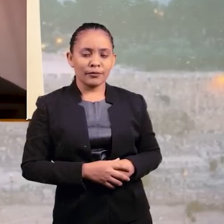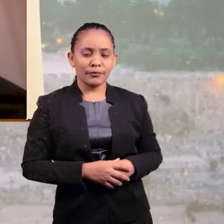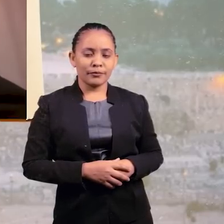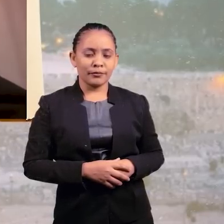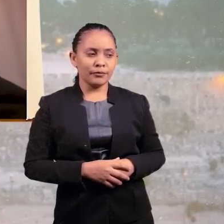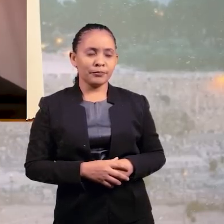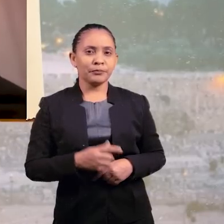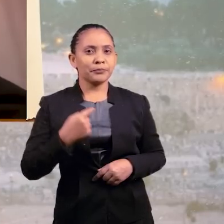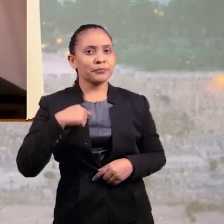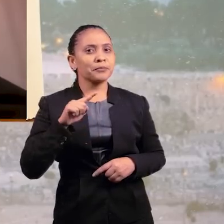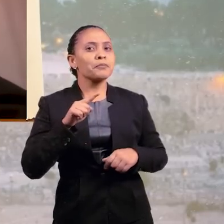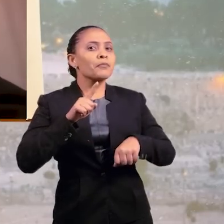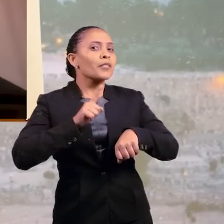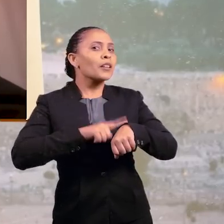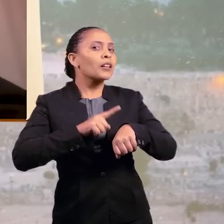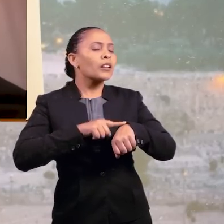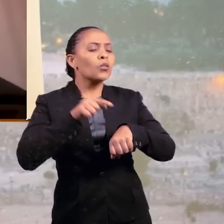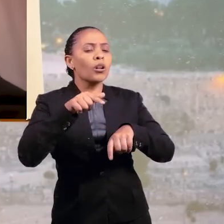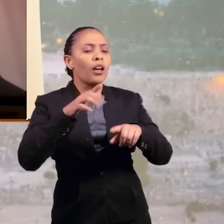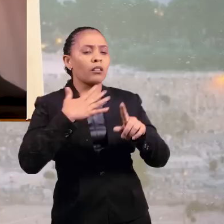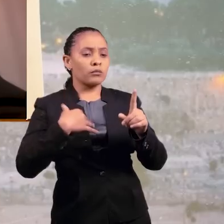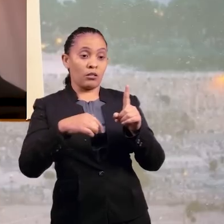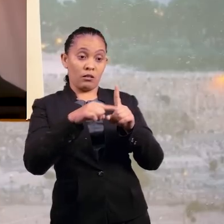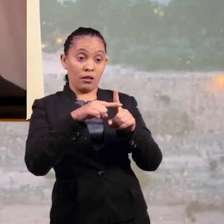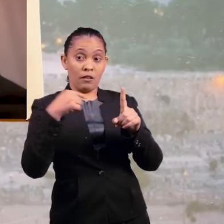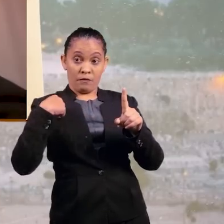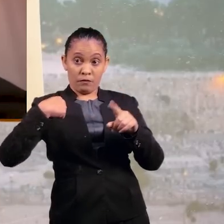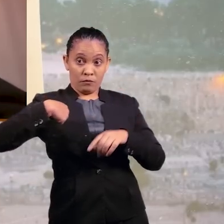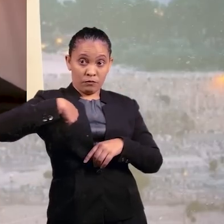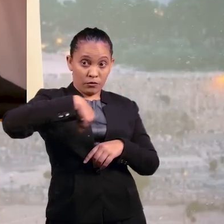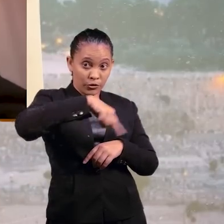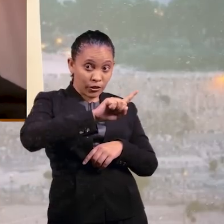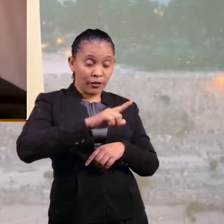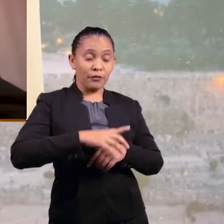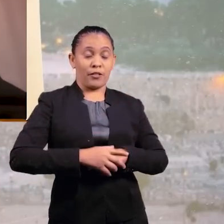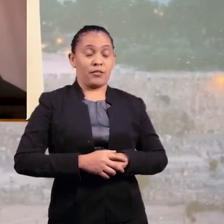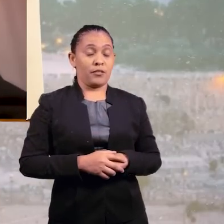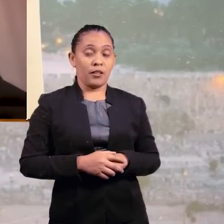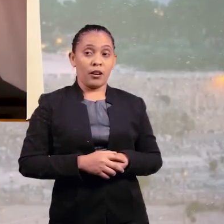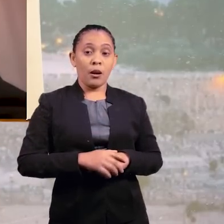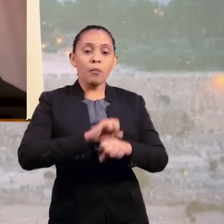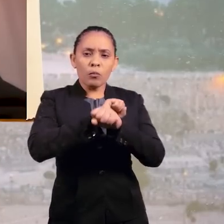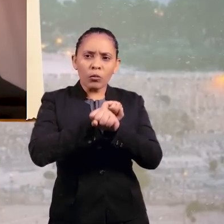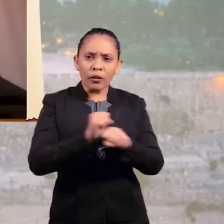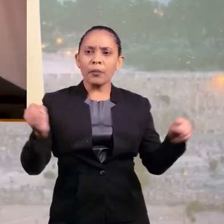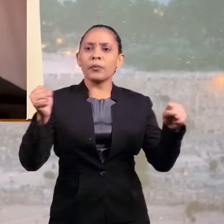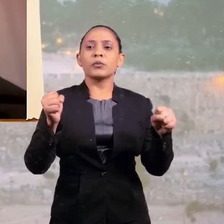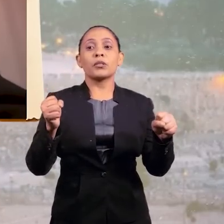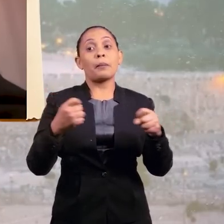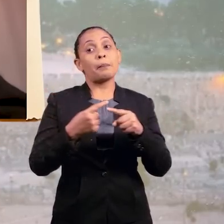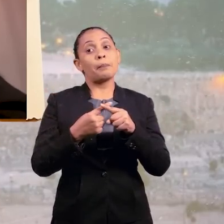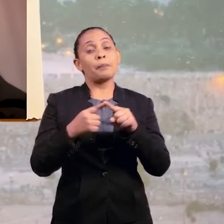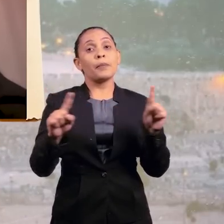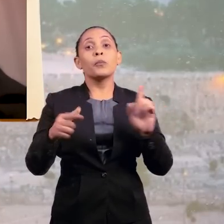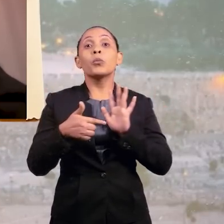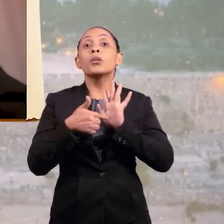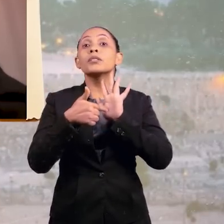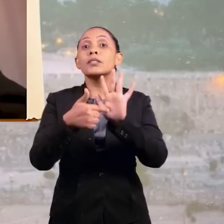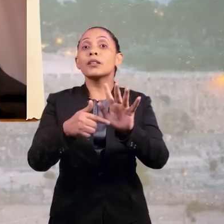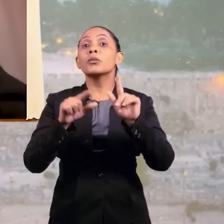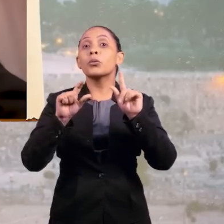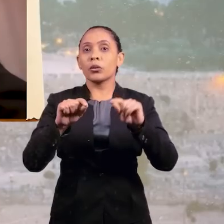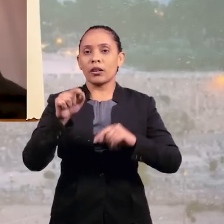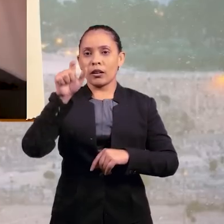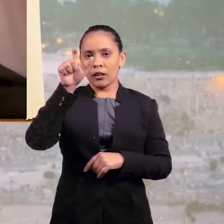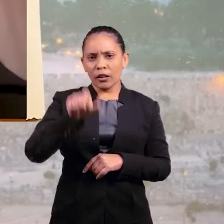sabes tu que tenho poder para te crucificar e tenho poder para te soltar? Ou seja, ele estava mostrando